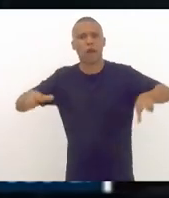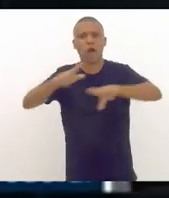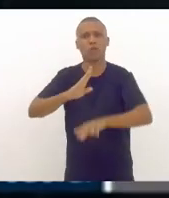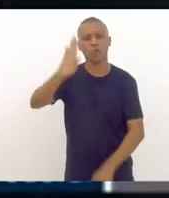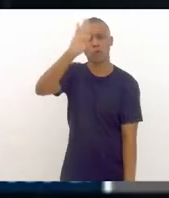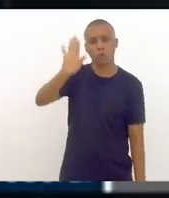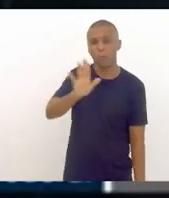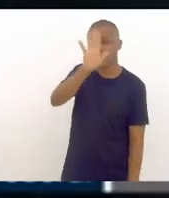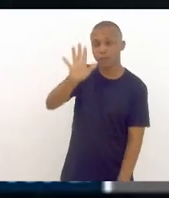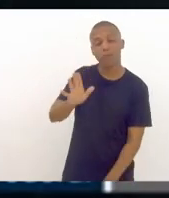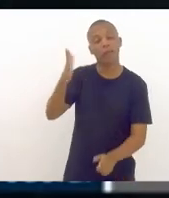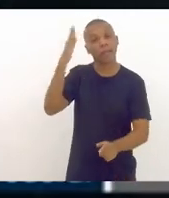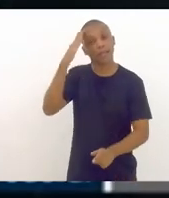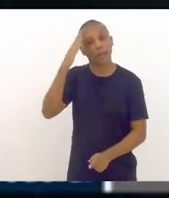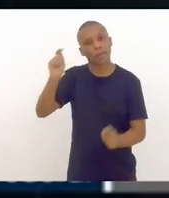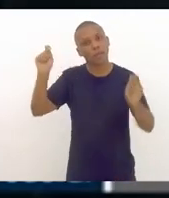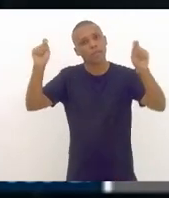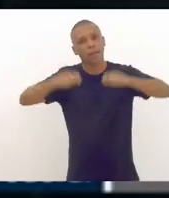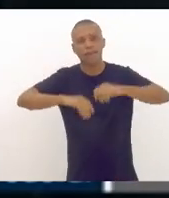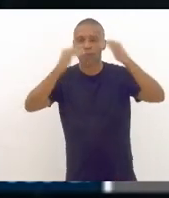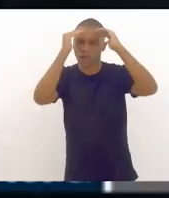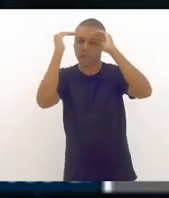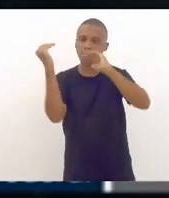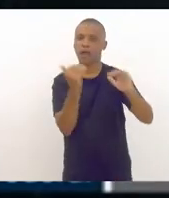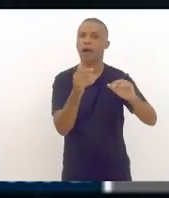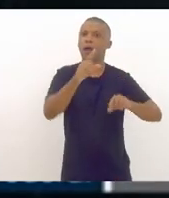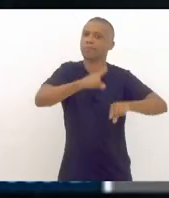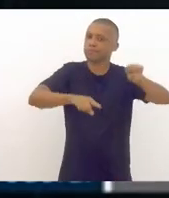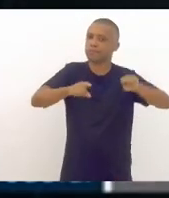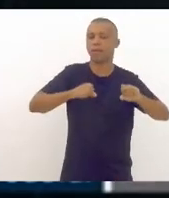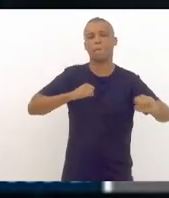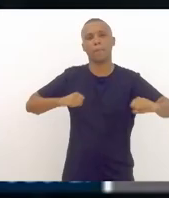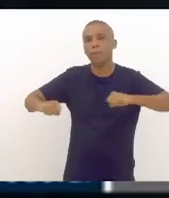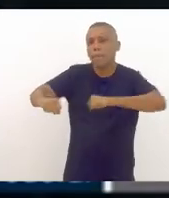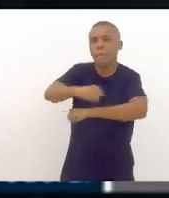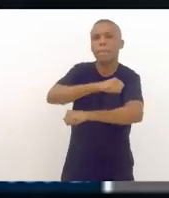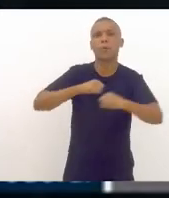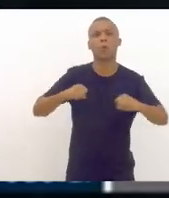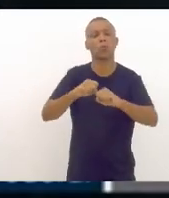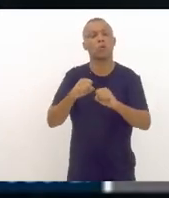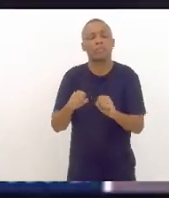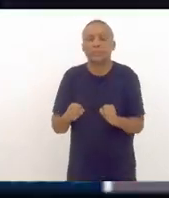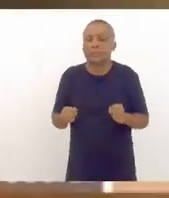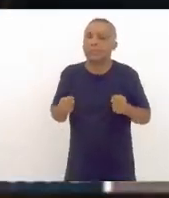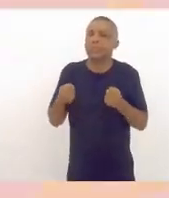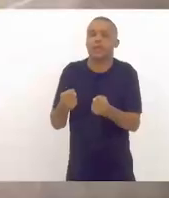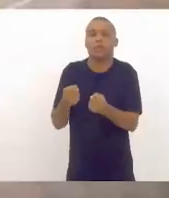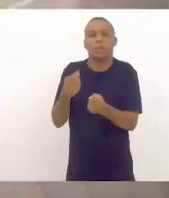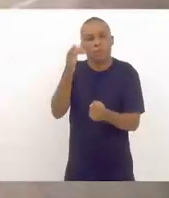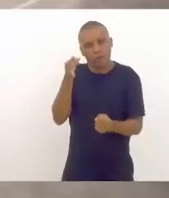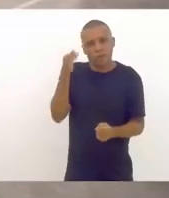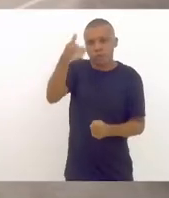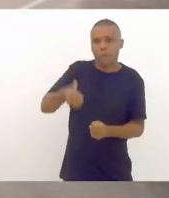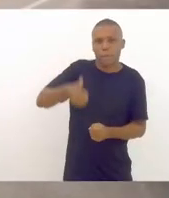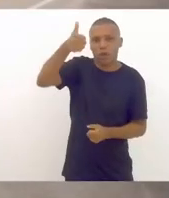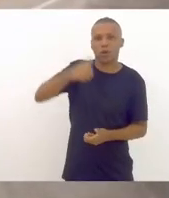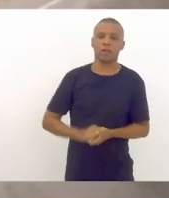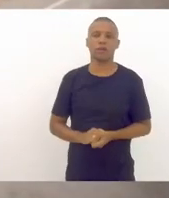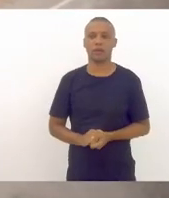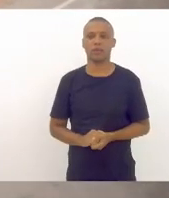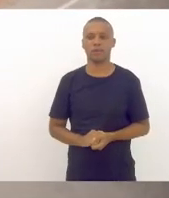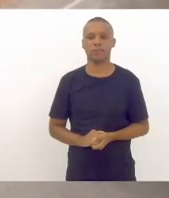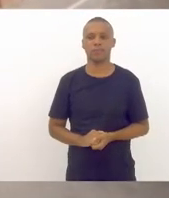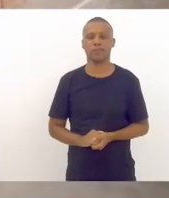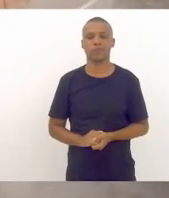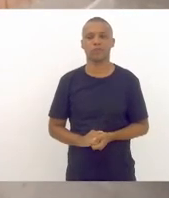e deve respeitar a diferença, a luta, incansavelmente por um futuro melhor. Com suas causas e